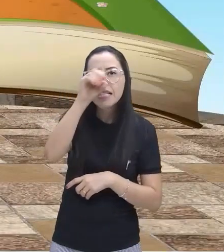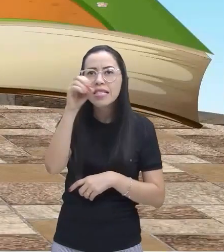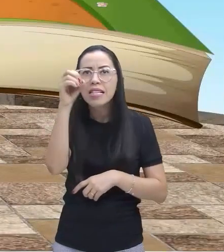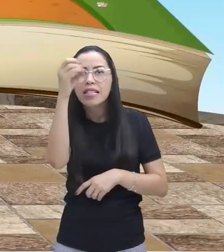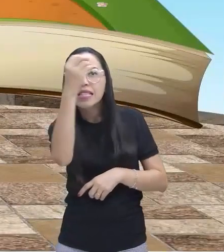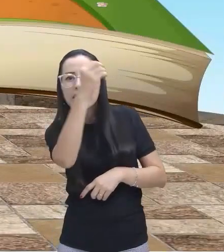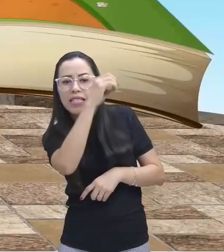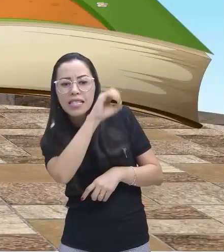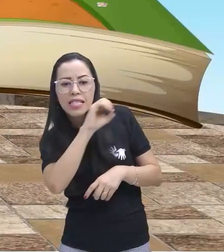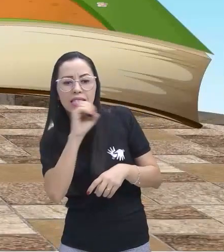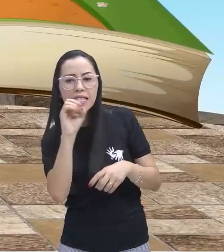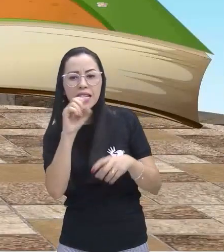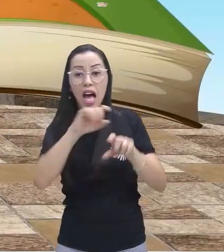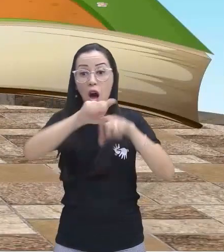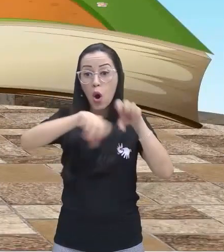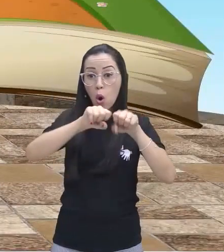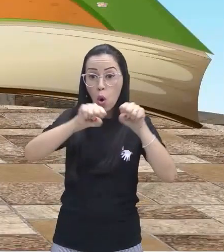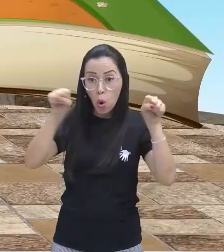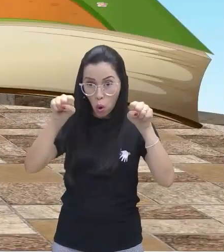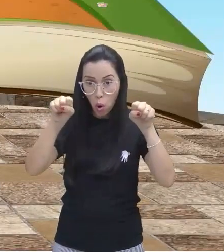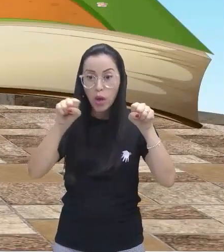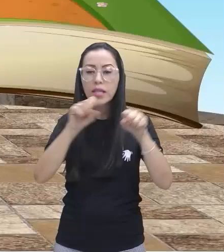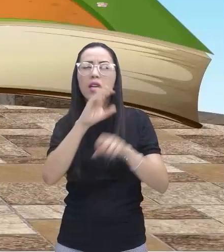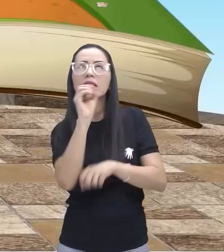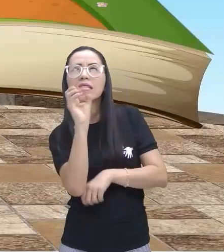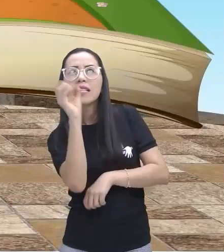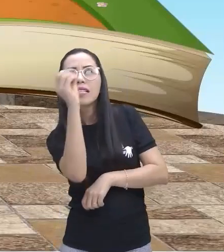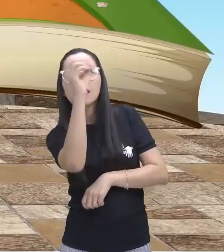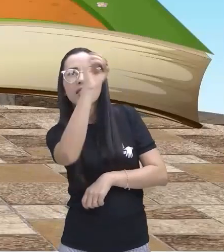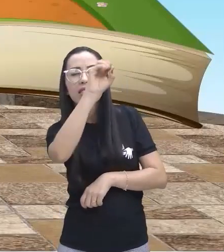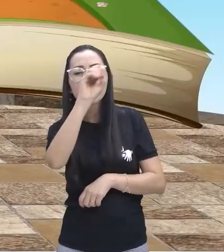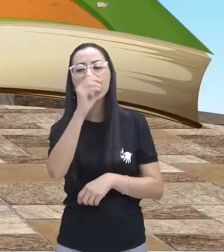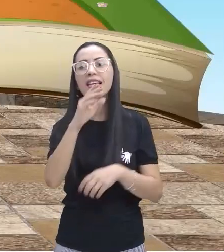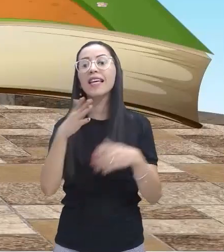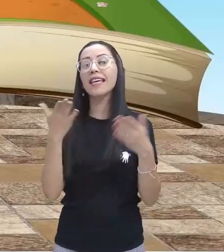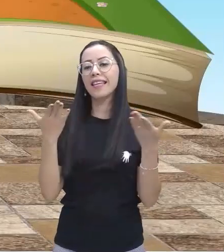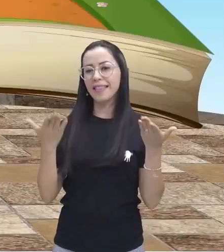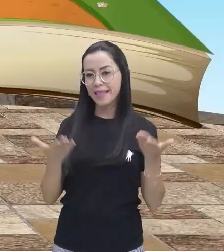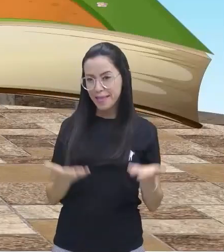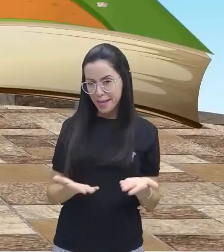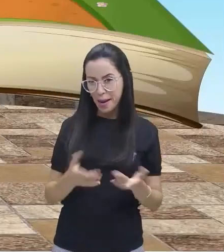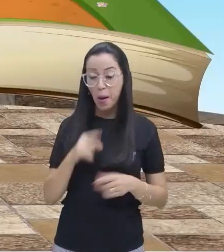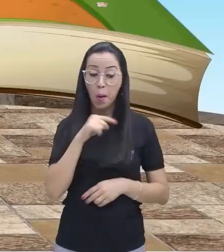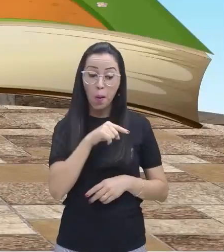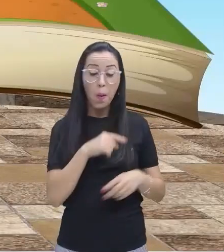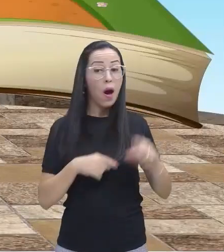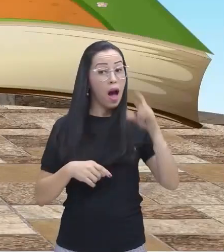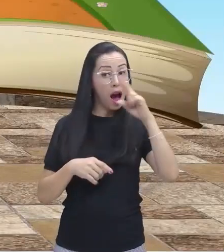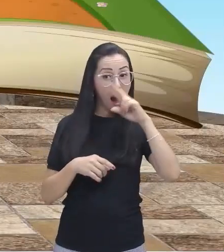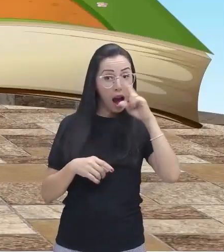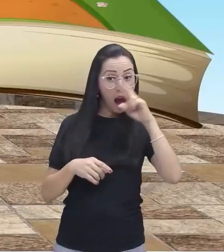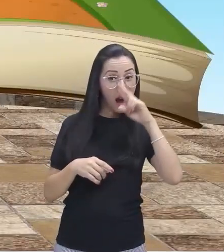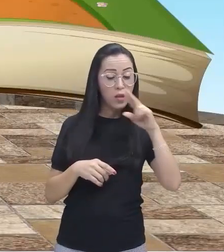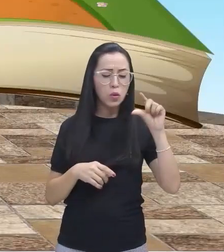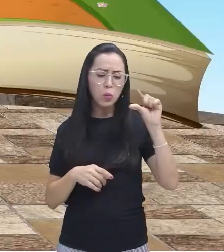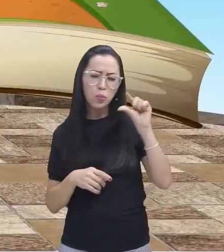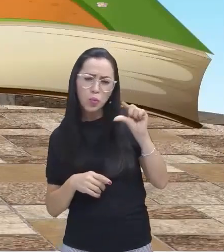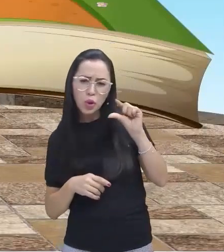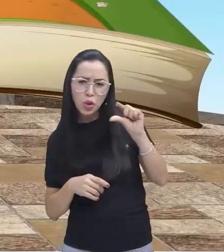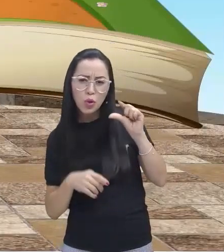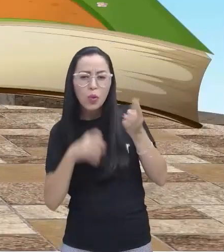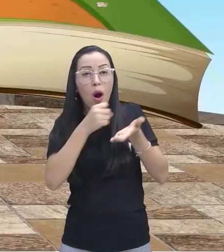E foi assim que um ratinho pequenino salvou